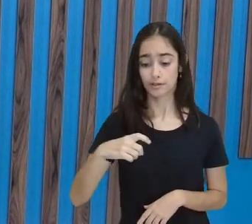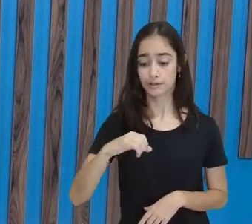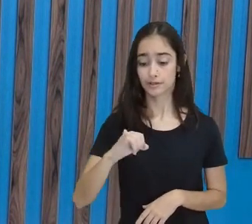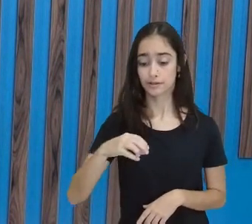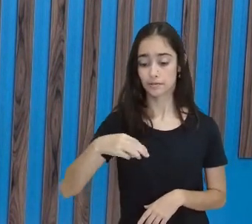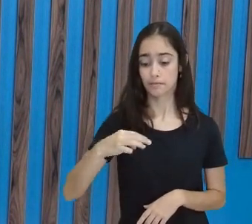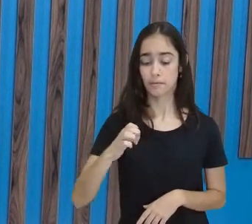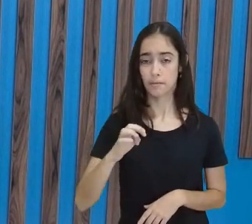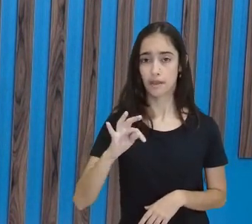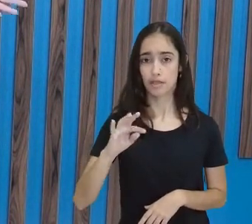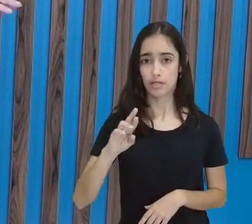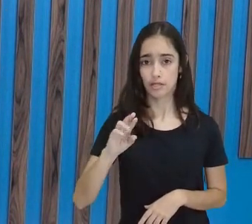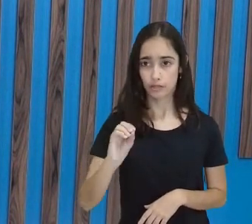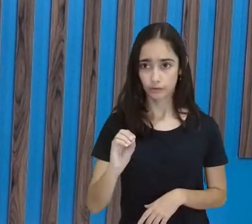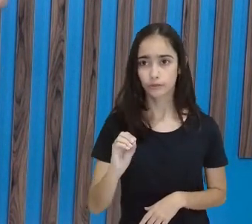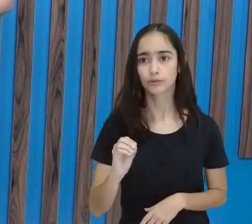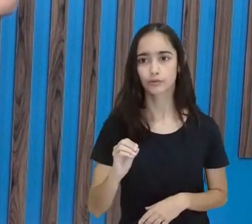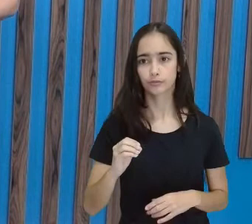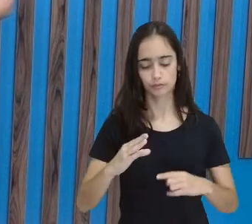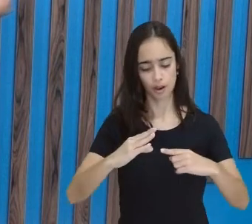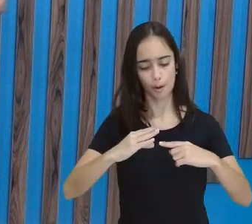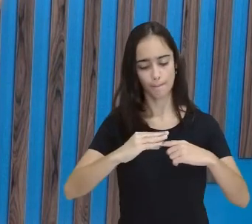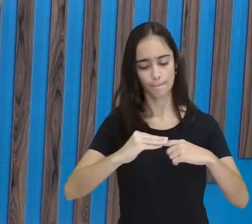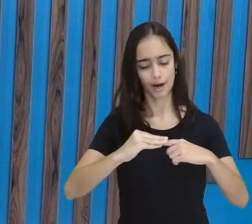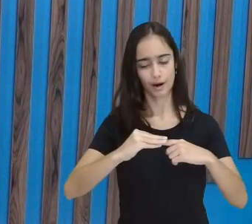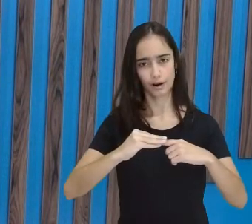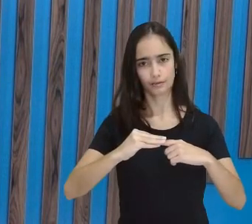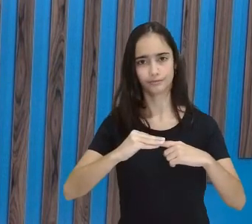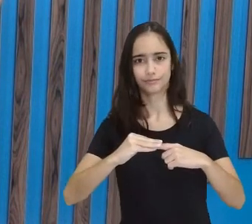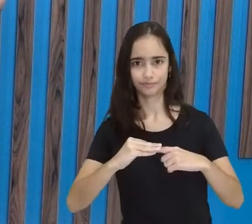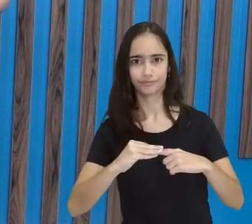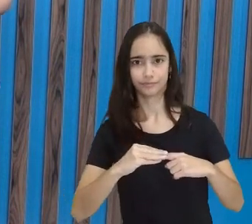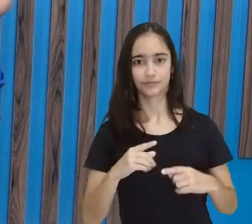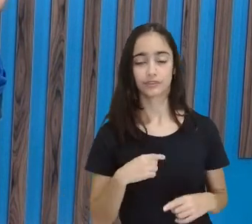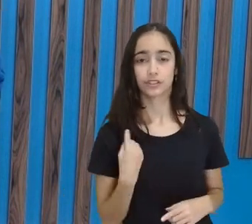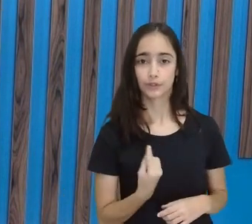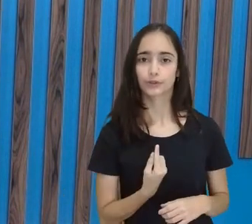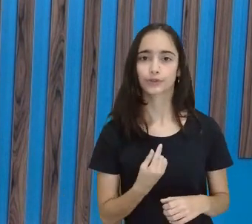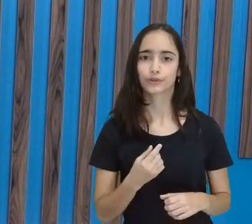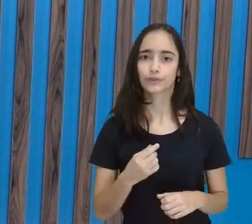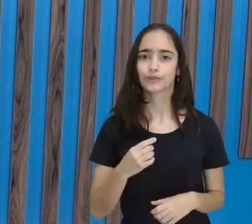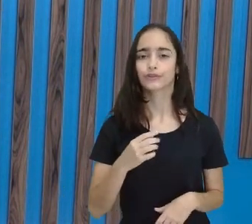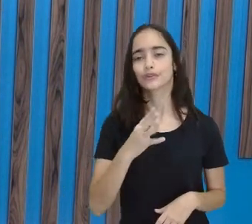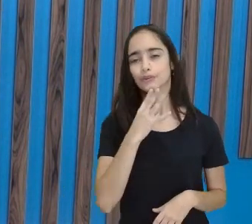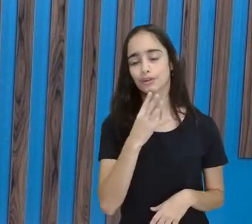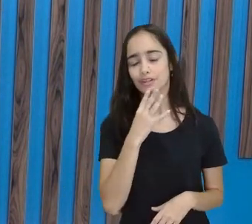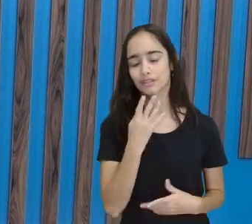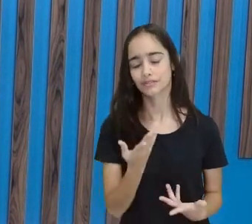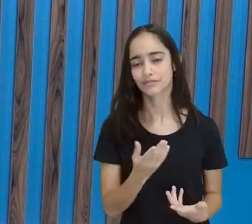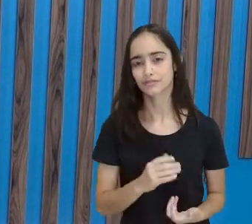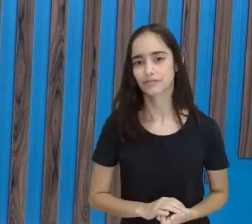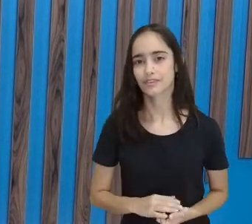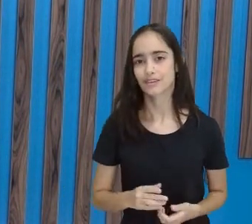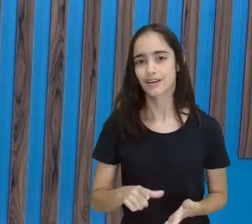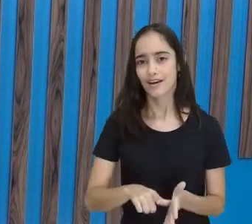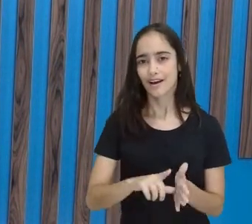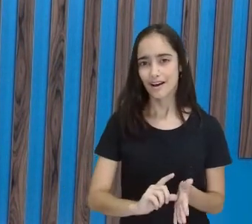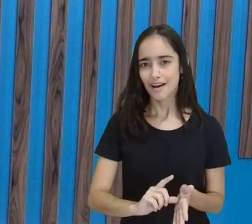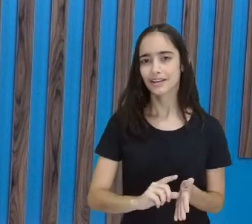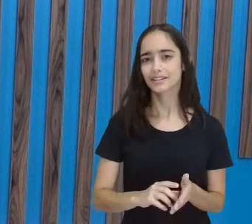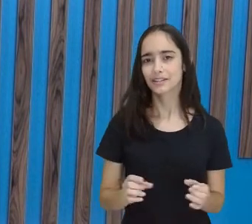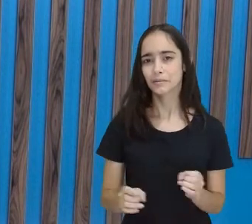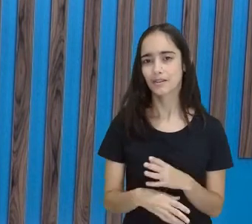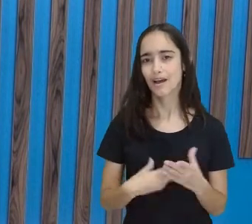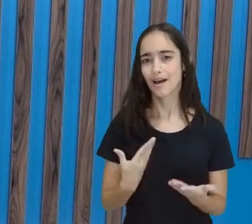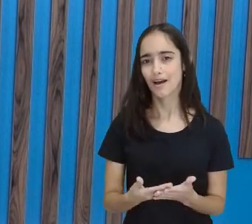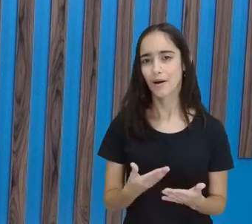conhecido nesse período de pandemia que nós vivenciamos. Mas antes de continuar com a aula, eu queria conversar com a professora Sandra. E aí, professora